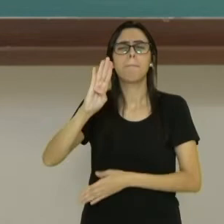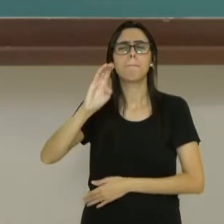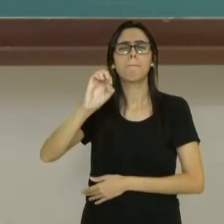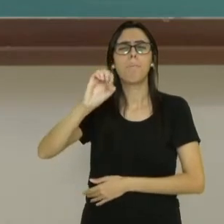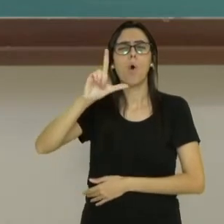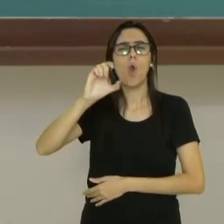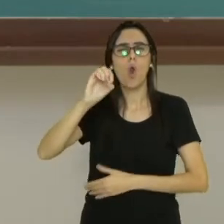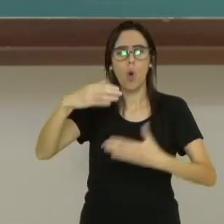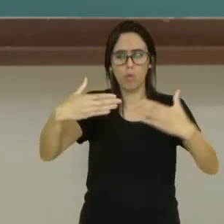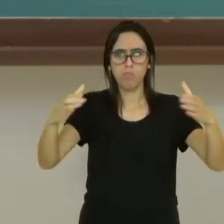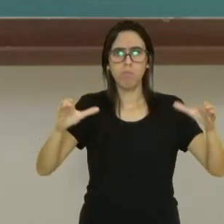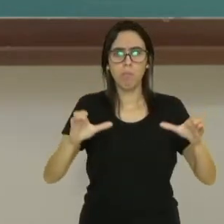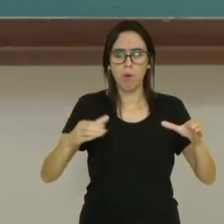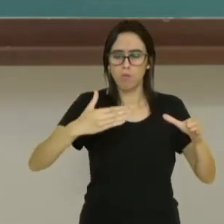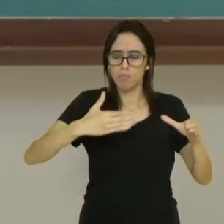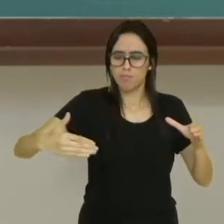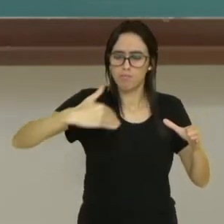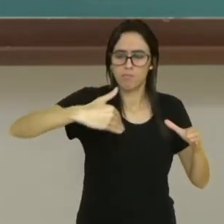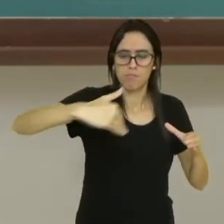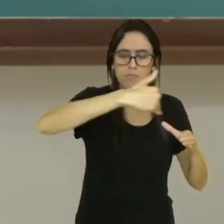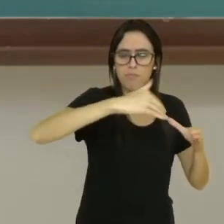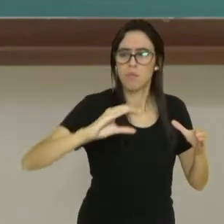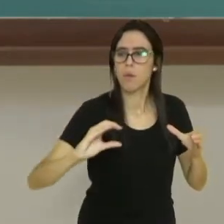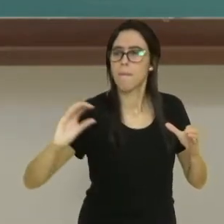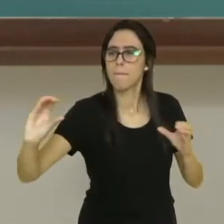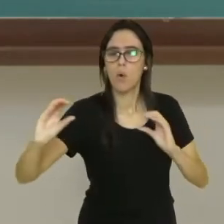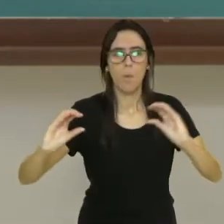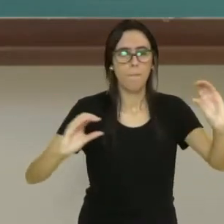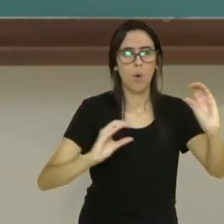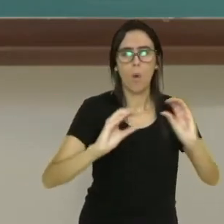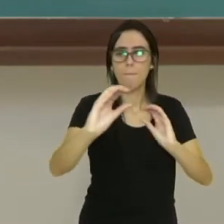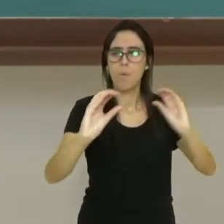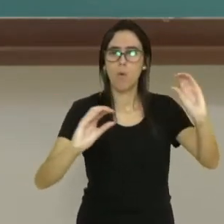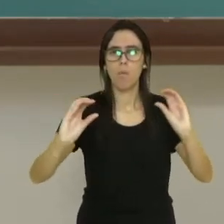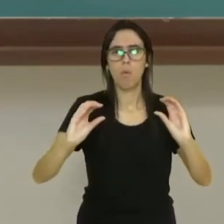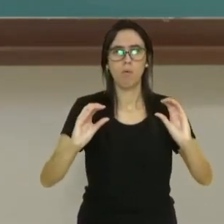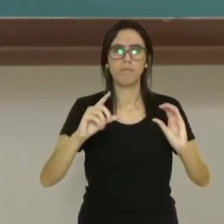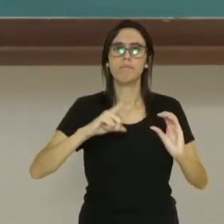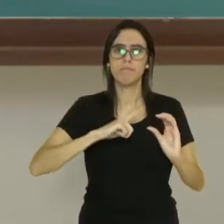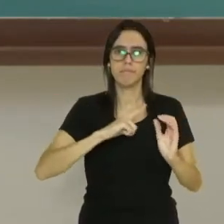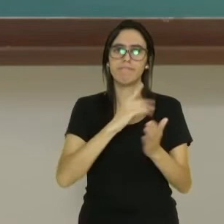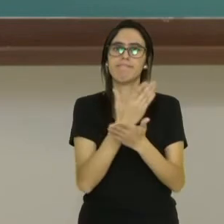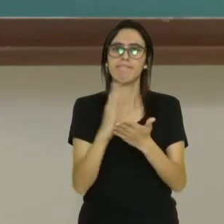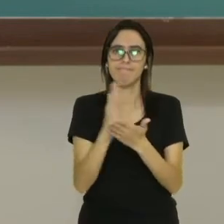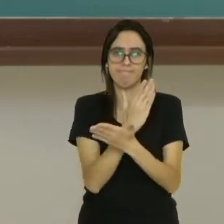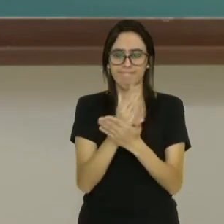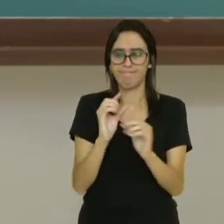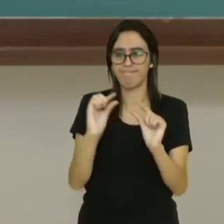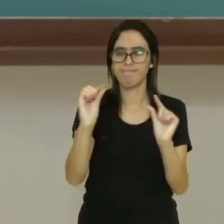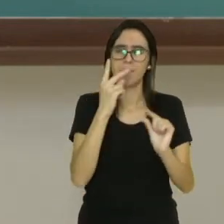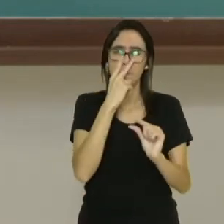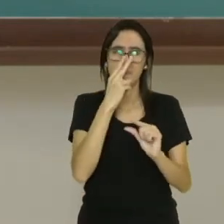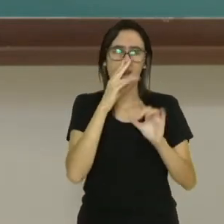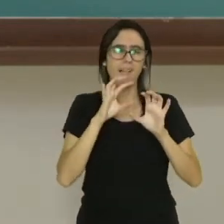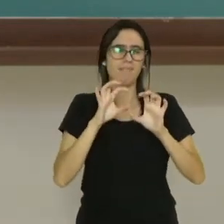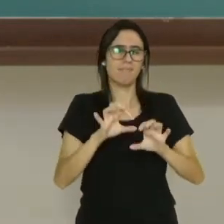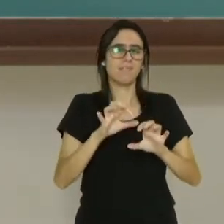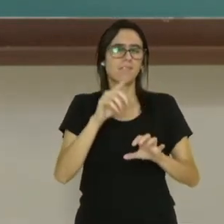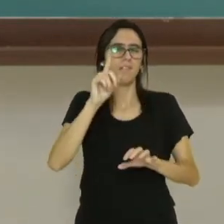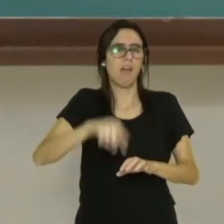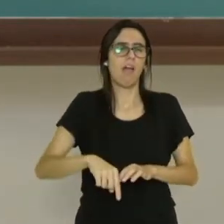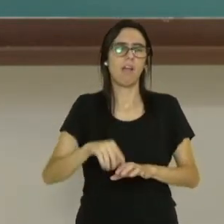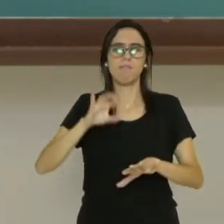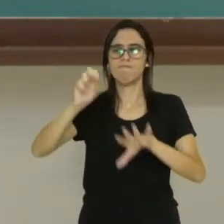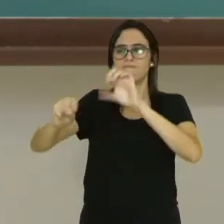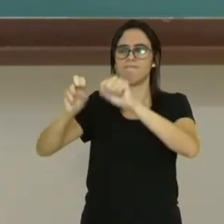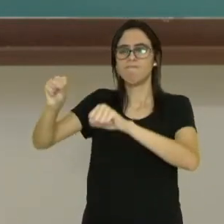cada um escolheria a sua parte do bolo, alguns com um pedaço maior, outros com um pedaço maior, seria uma